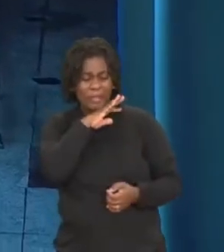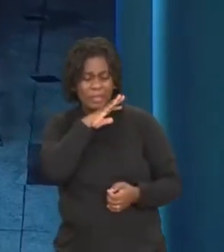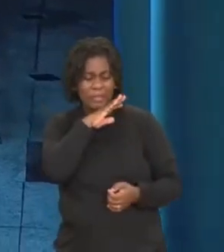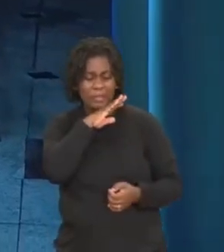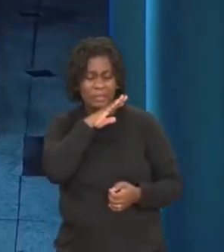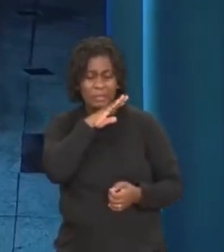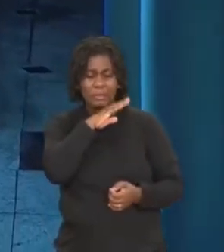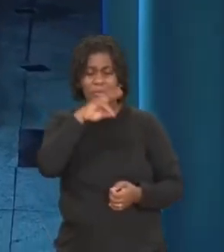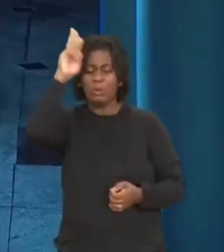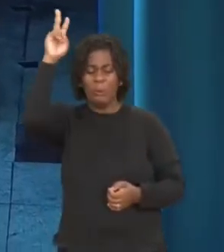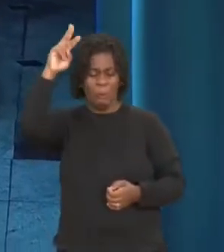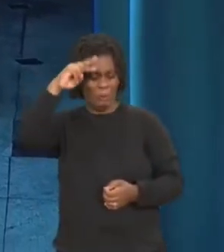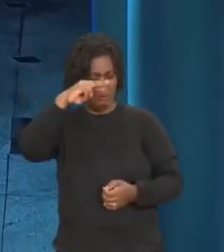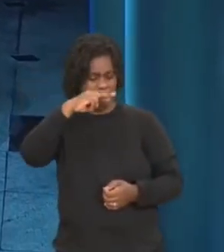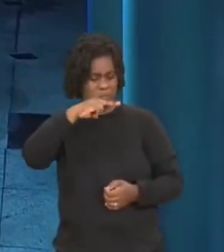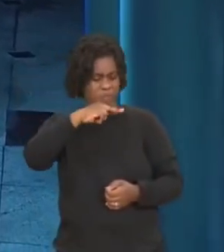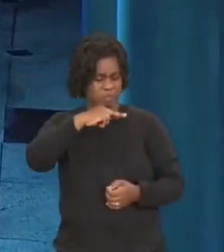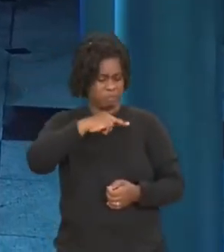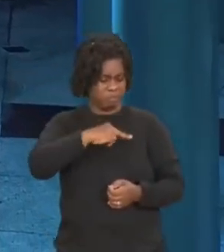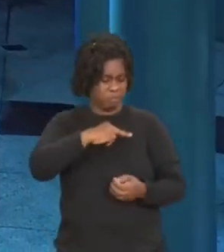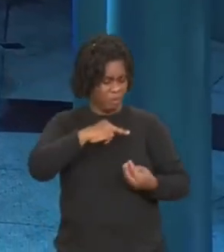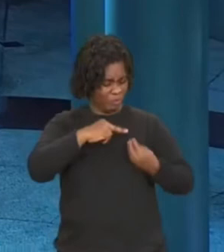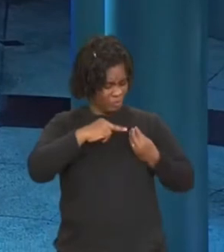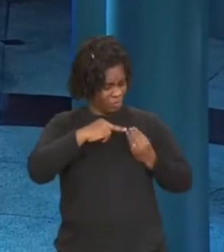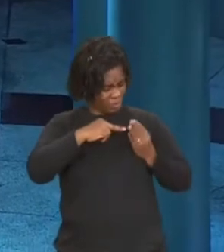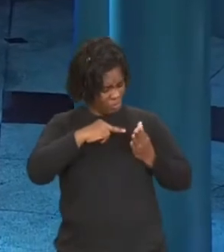me sonda.